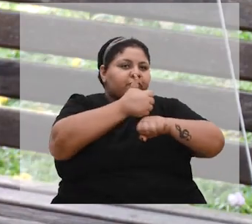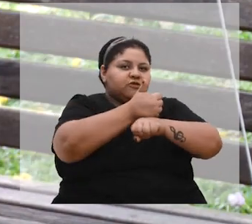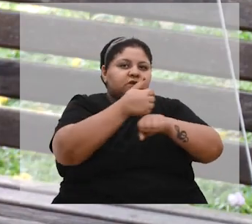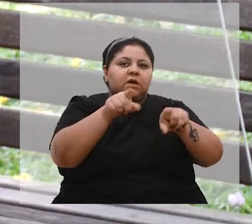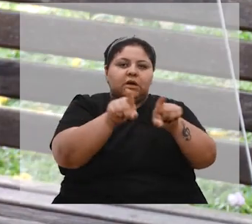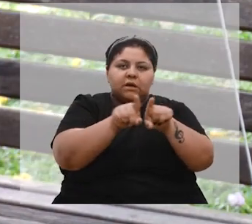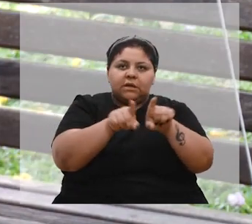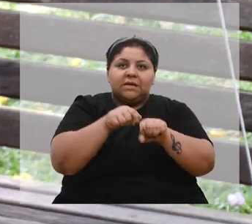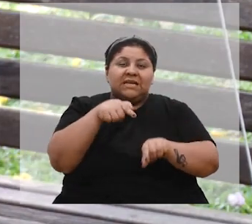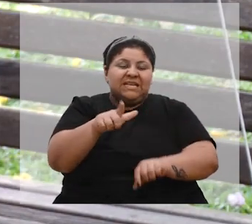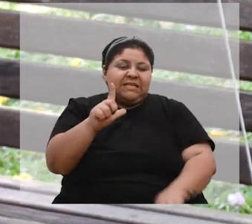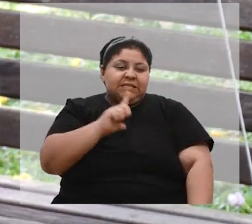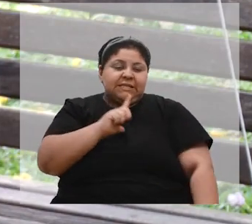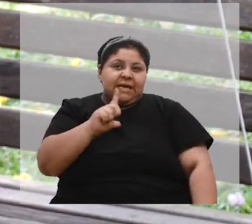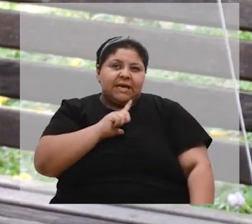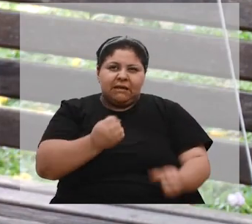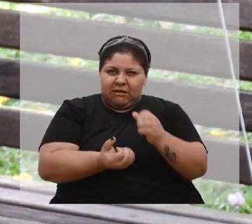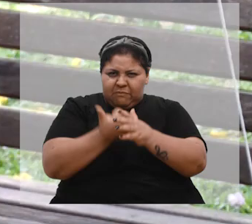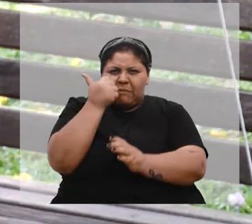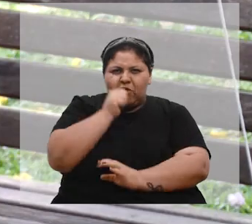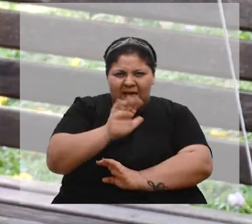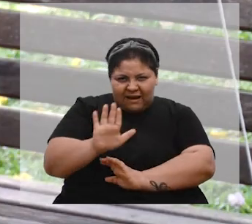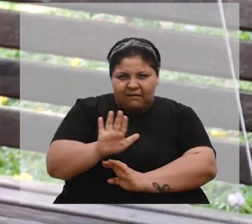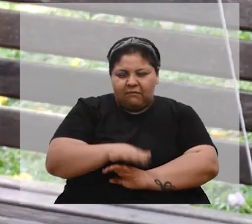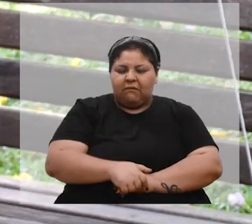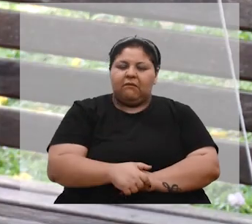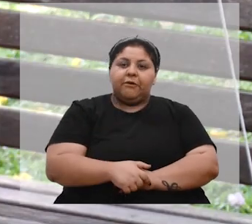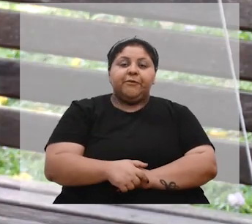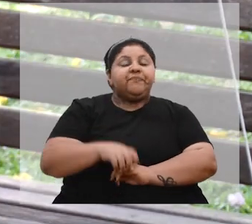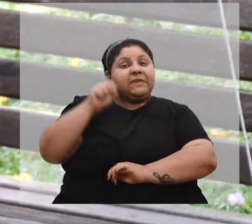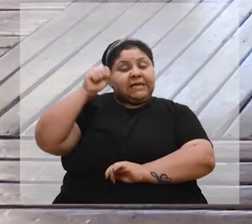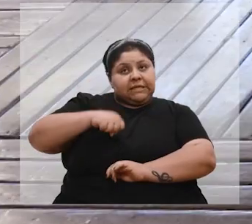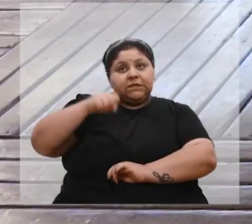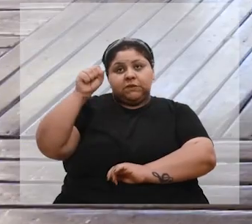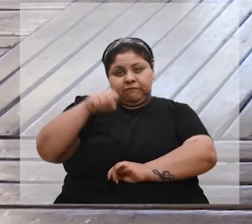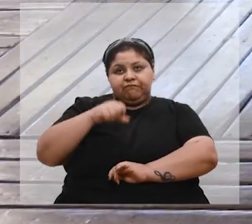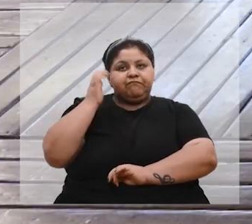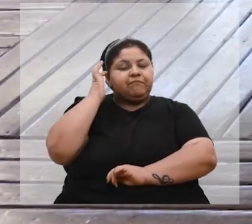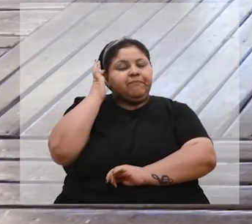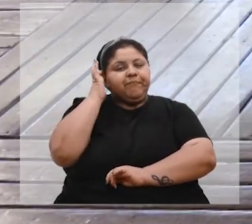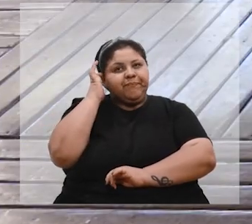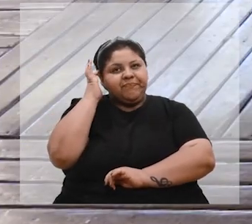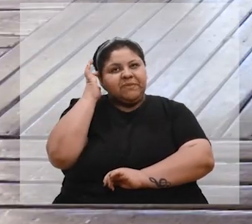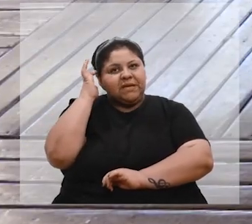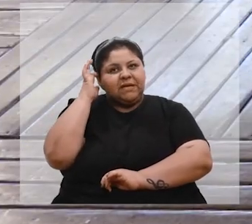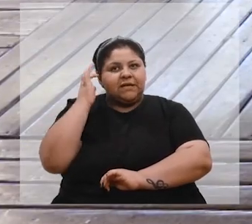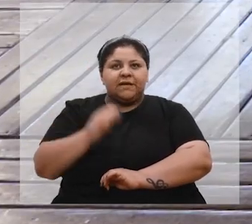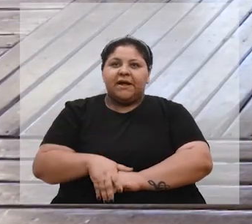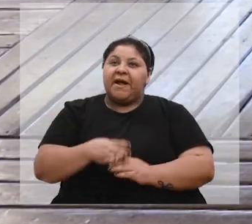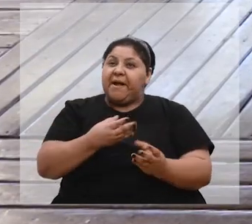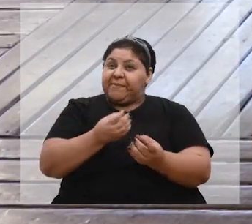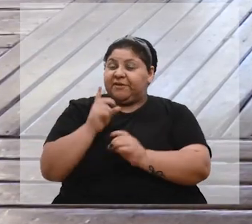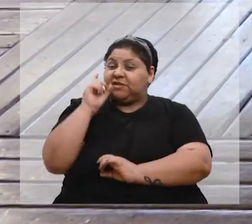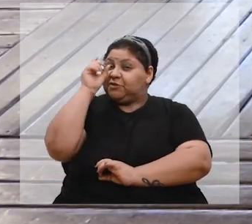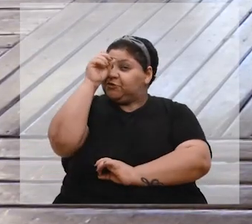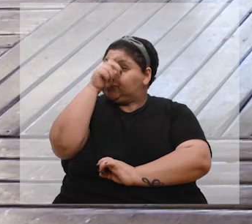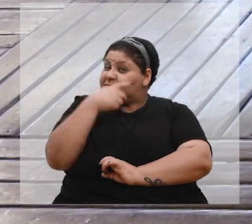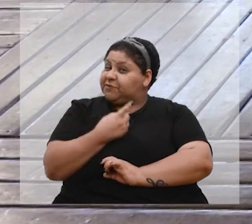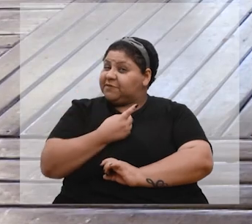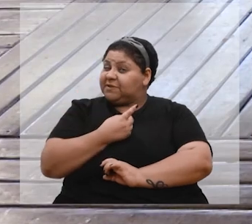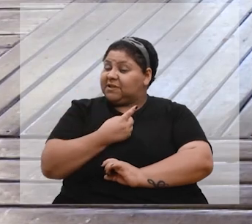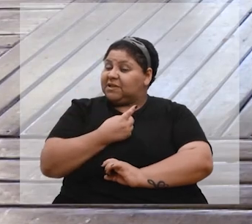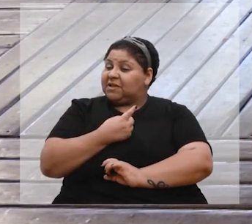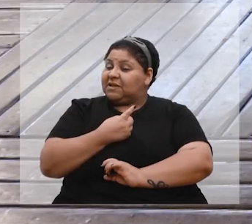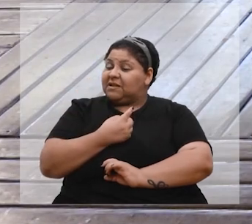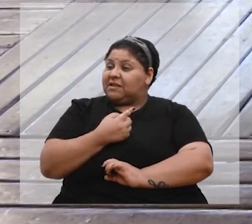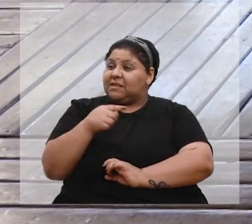alguma profissão, talvez. Isso existe para a mulher? Sim, né? É muito